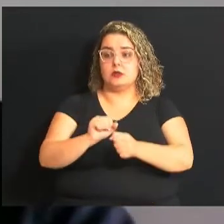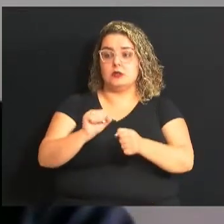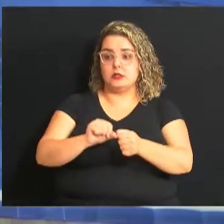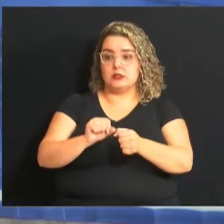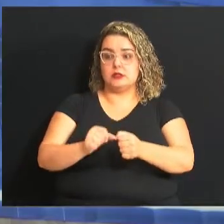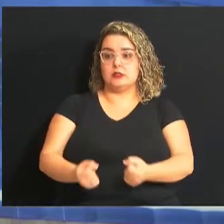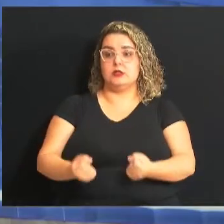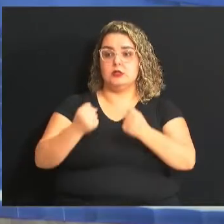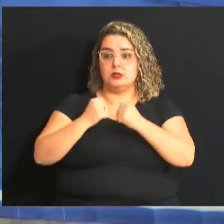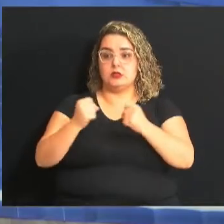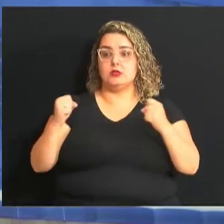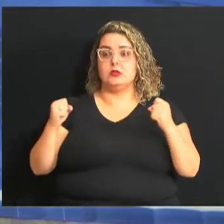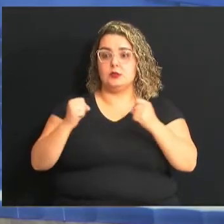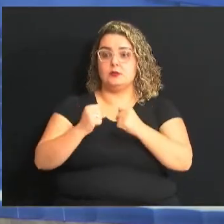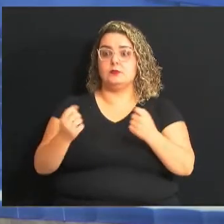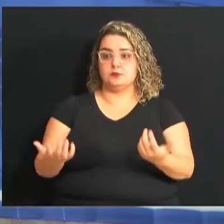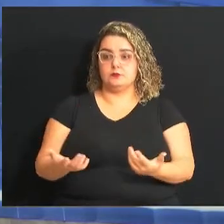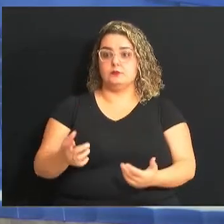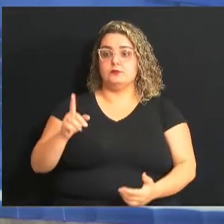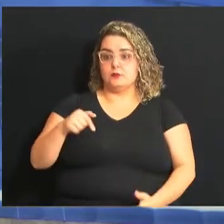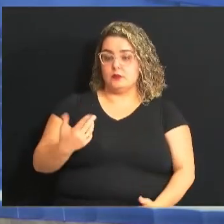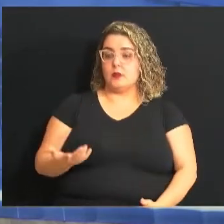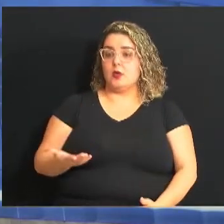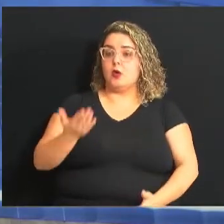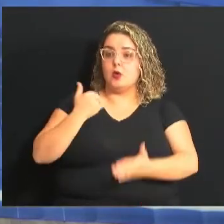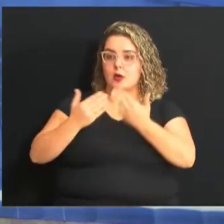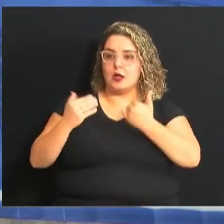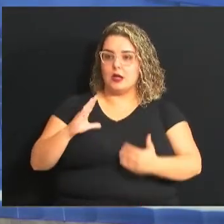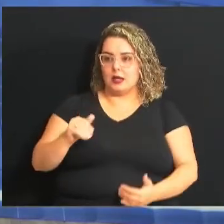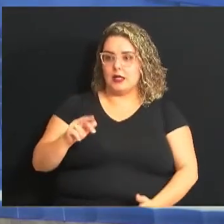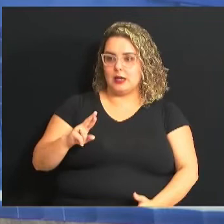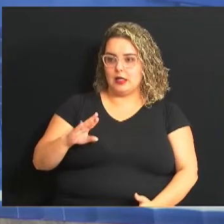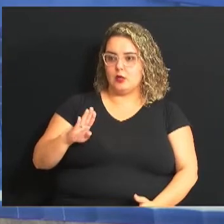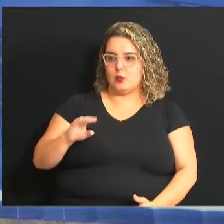da atividade física, é ideal então comer o quê? Carboidrato?